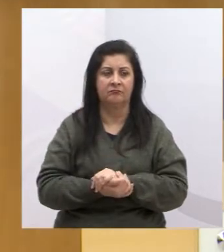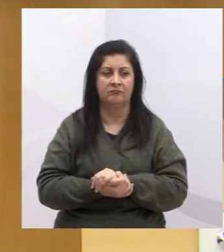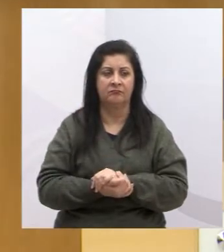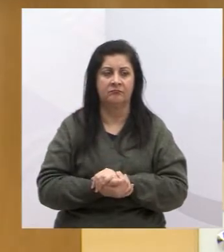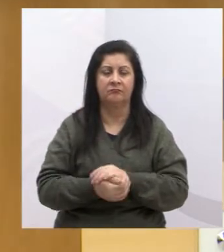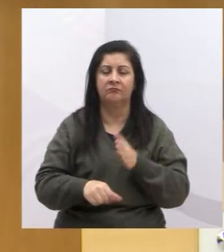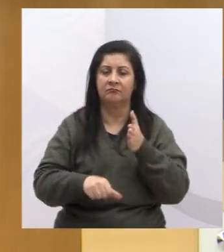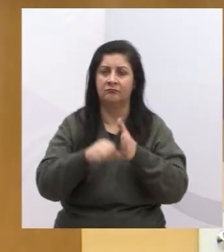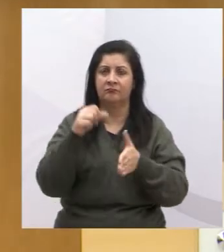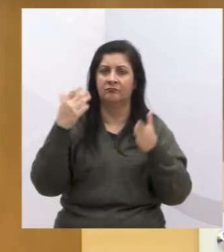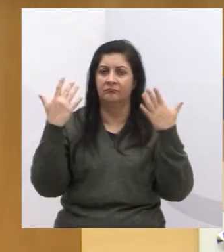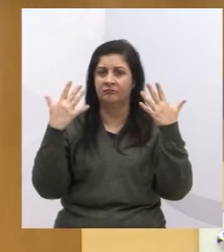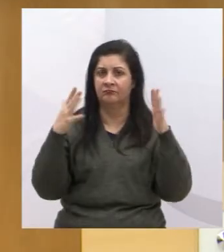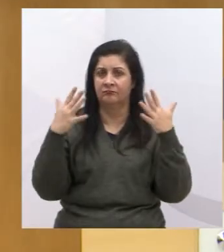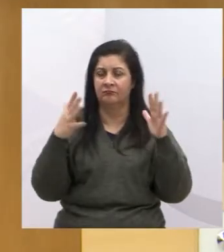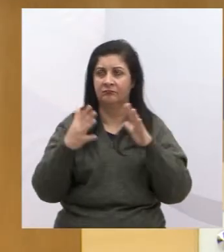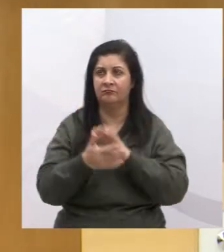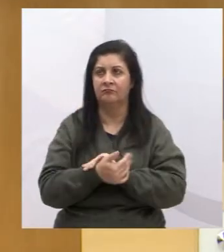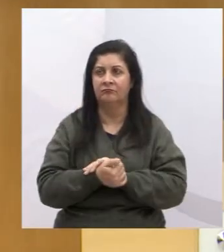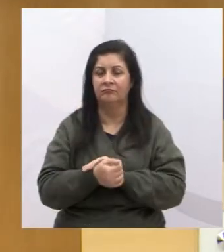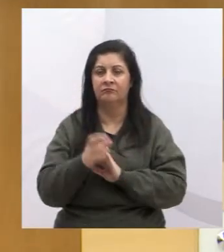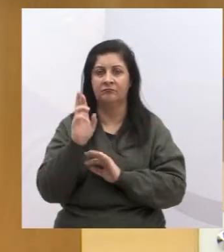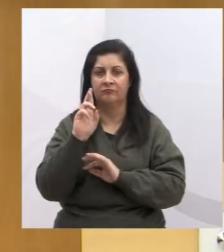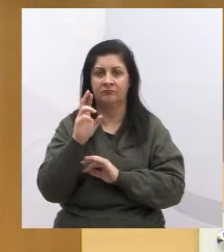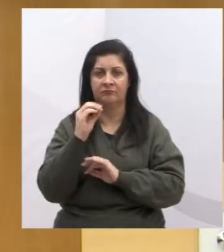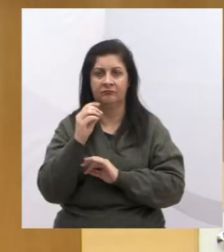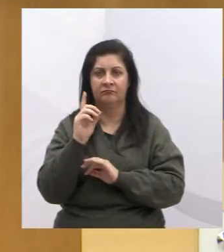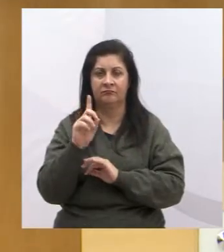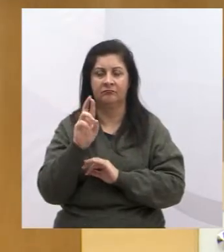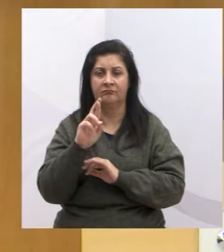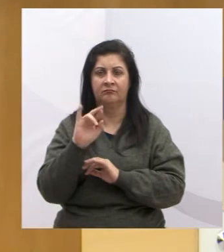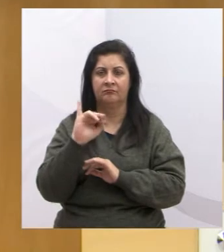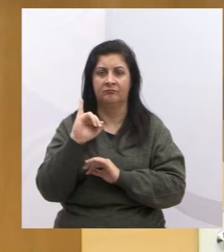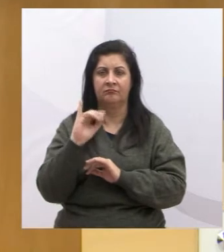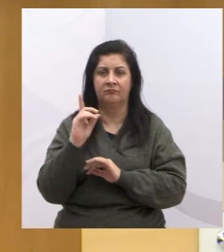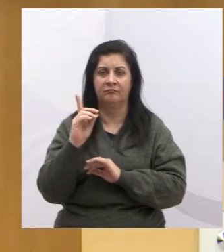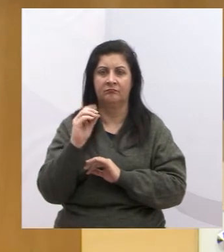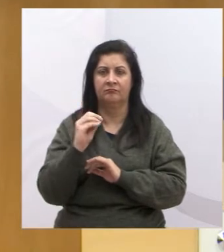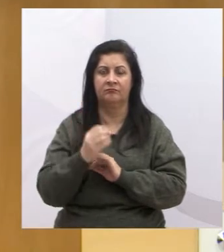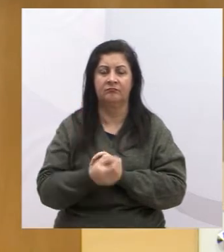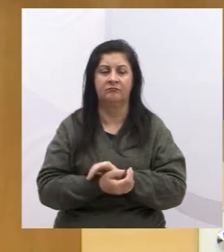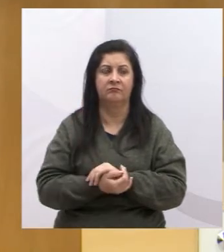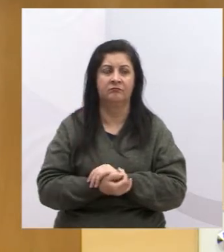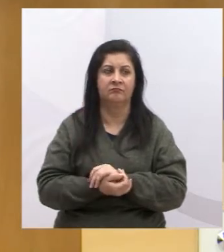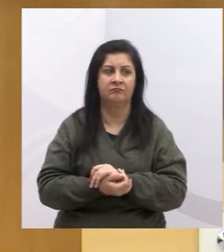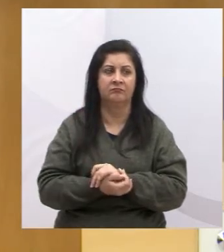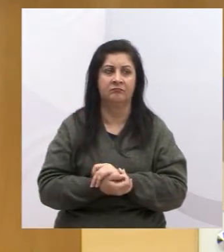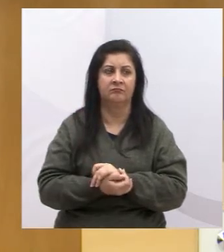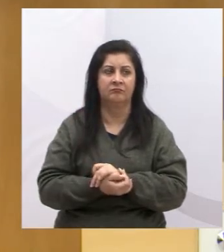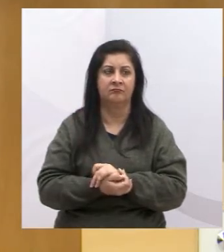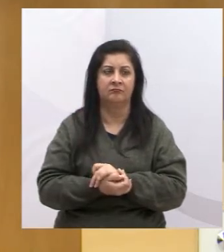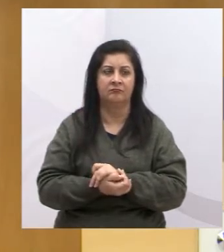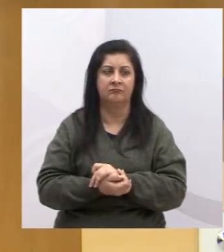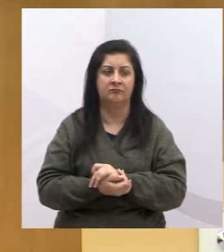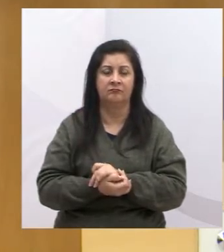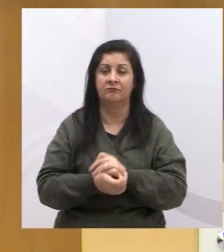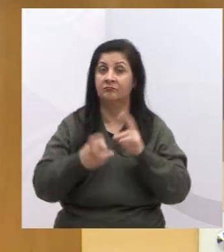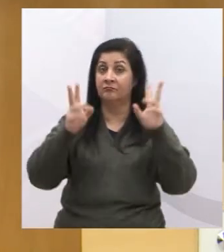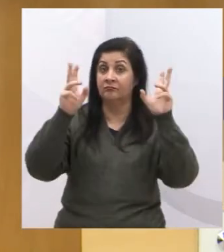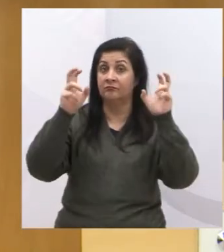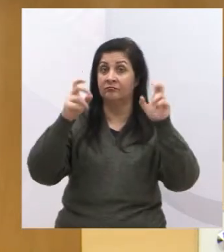Primeiro, parabenizando o doutor Rodrigo pela propositura. Essa questão do